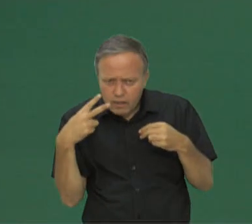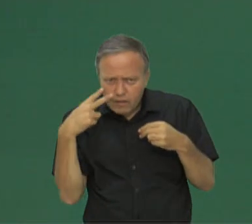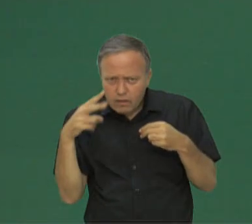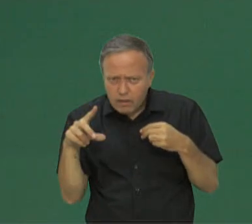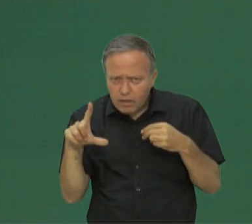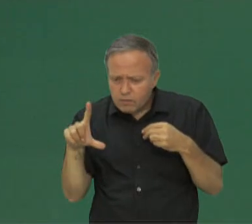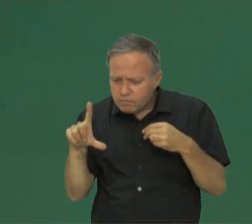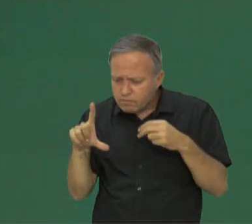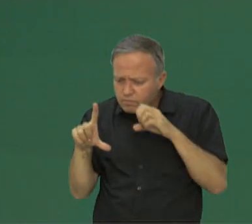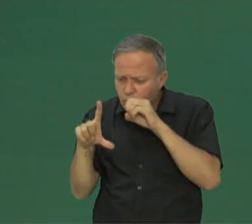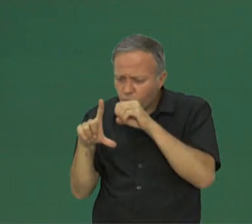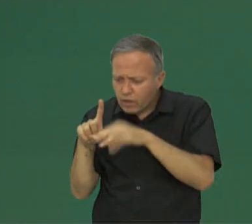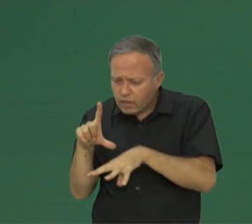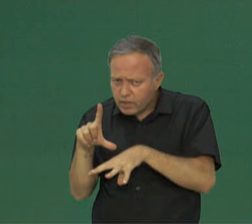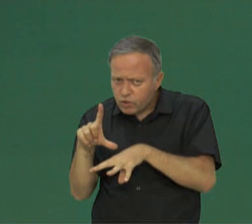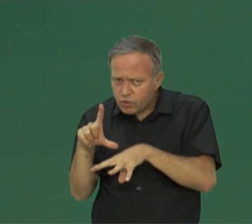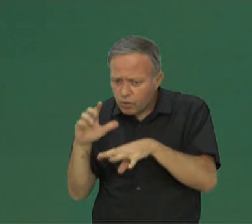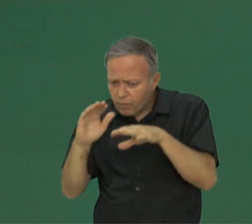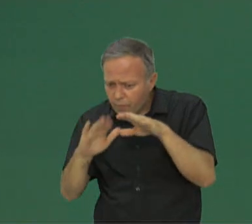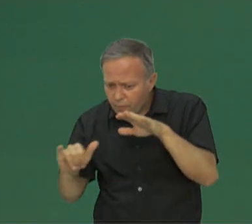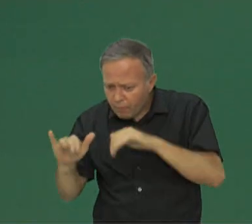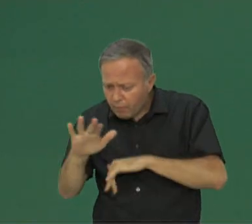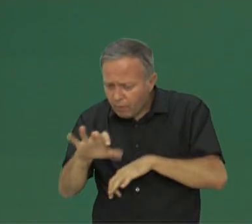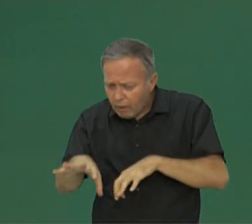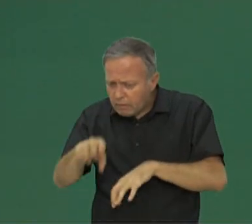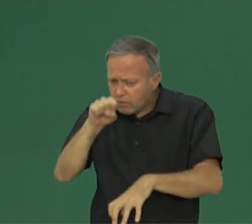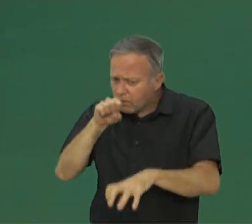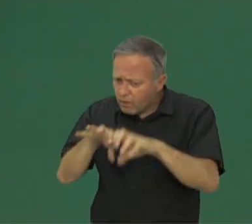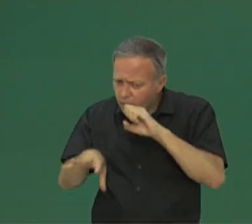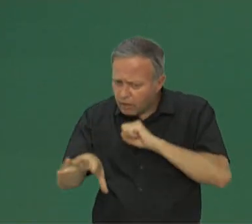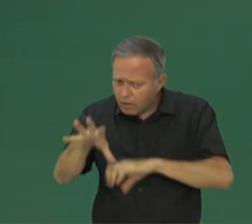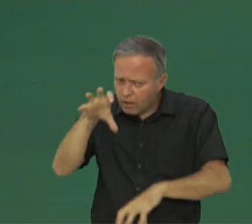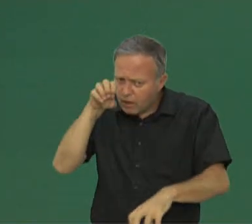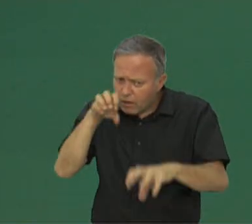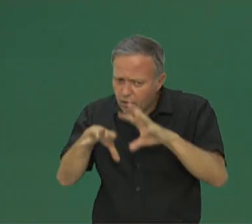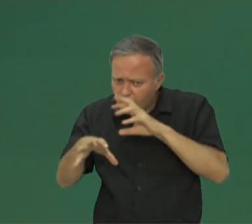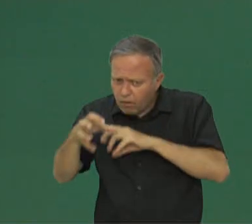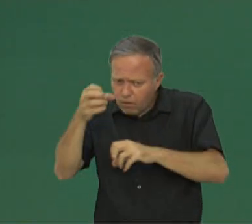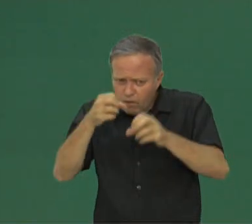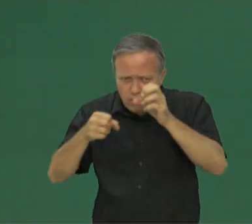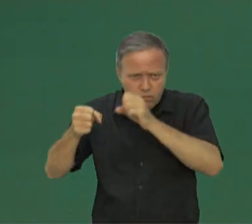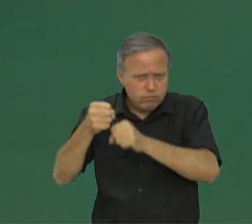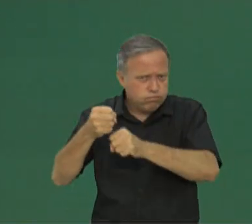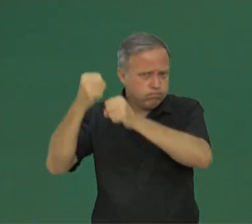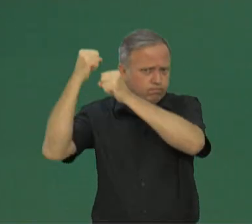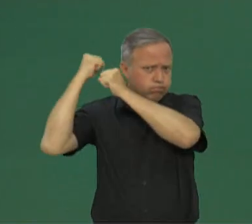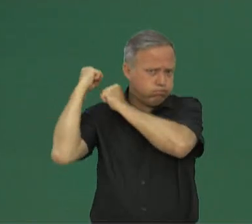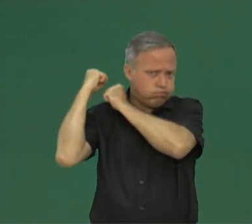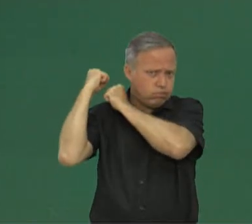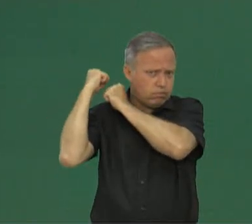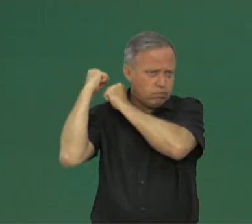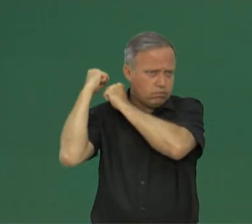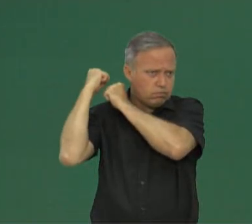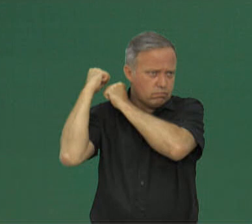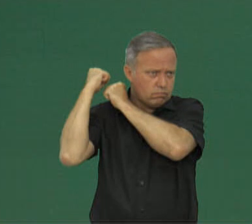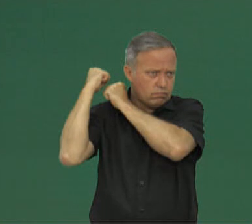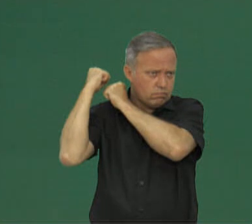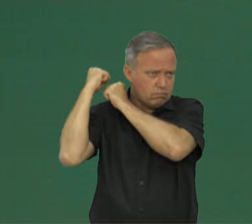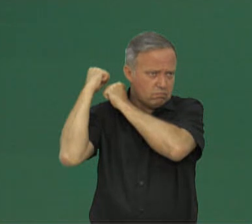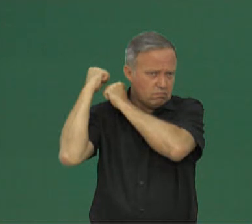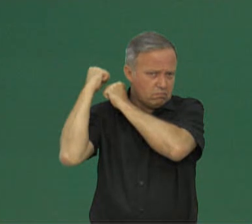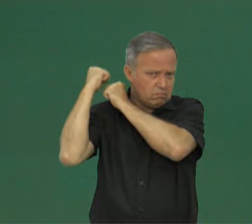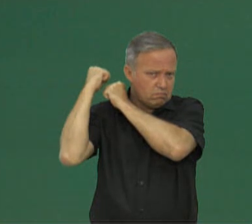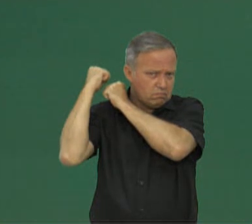ser vendido, ou ser reaproveitado ou reciclado, né? Esta obra aqui, ela é